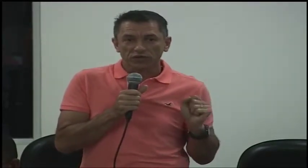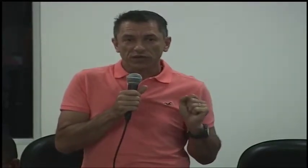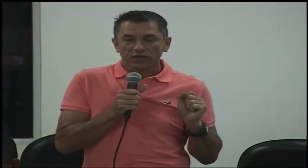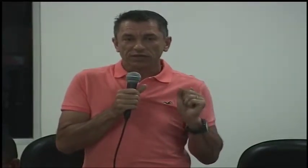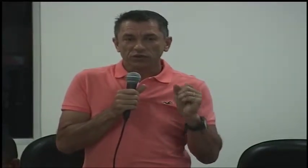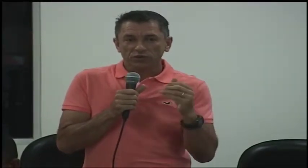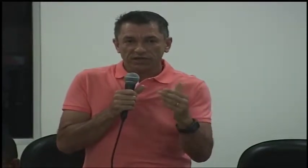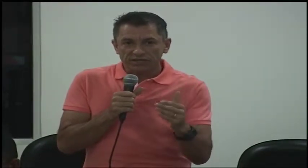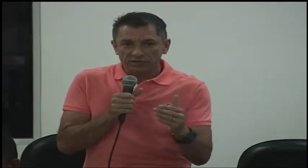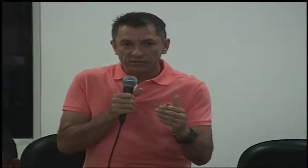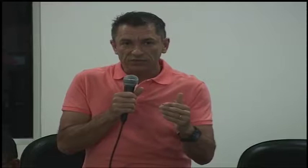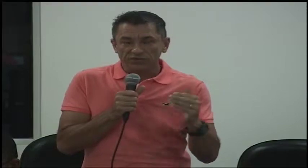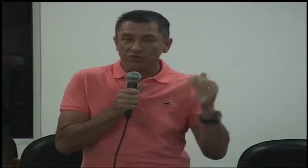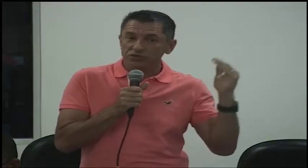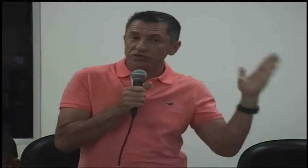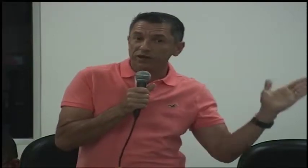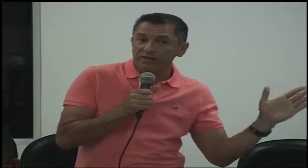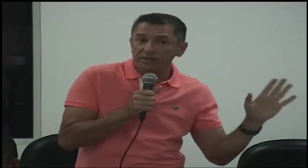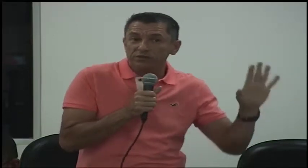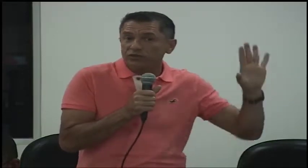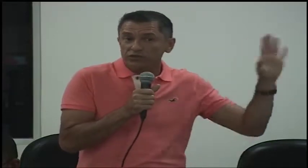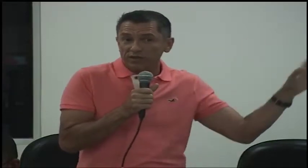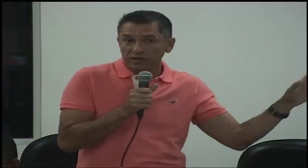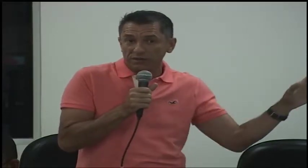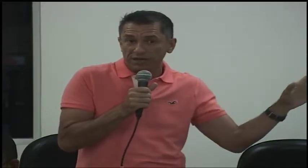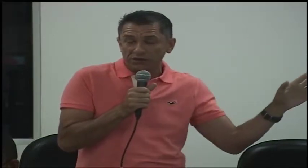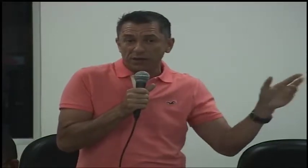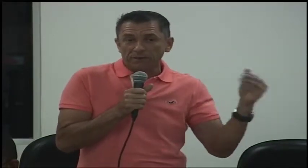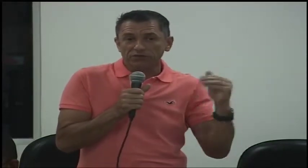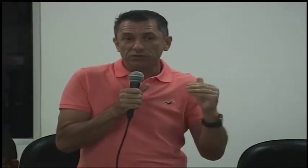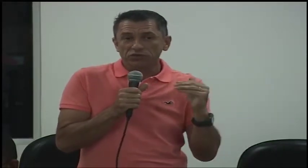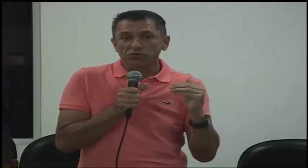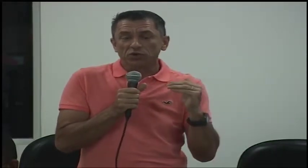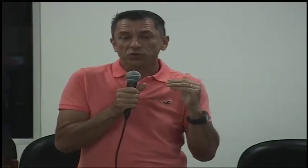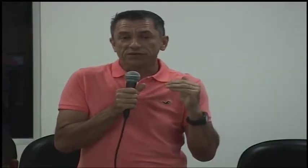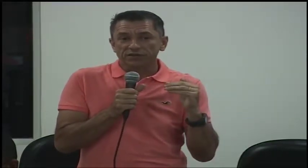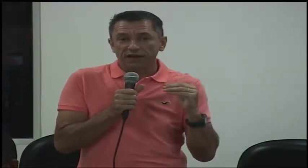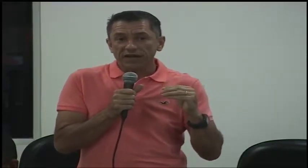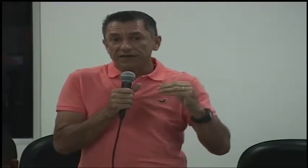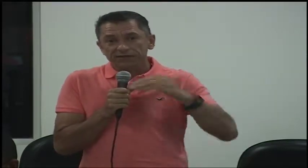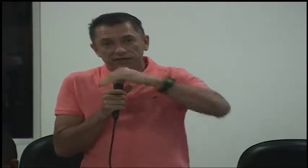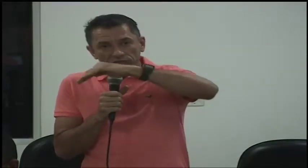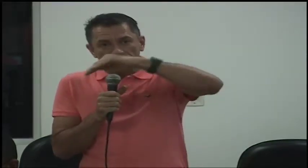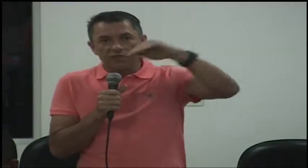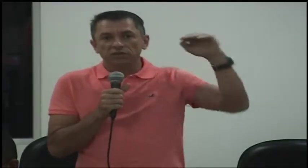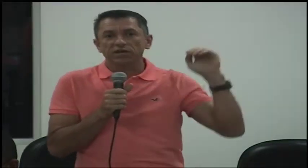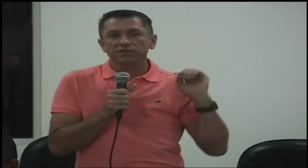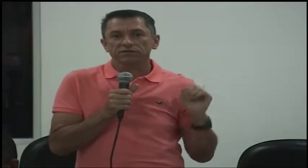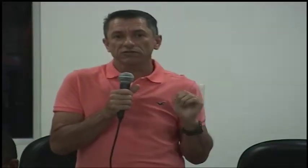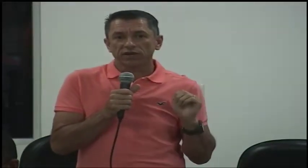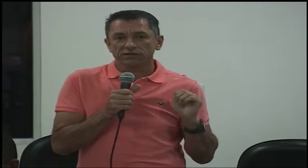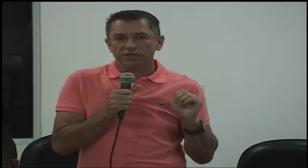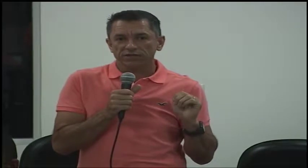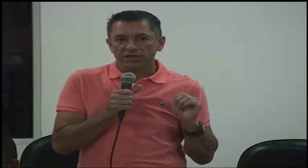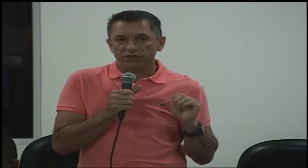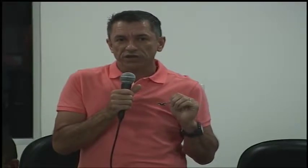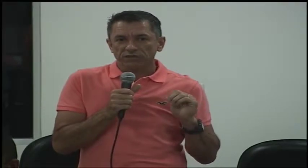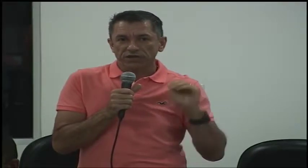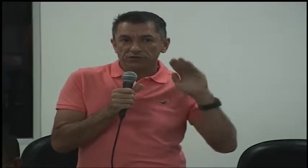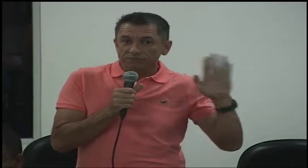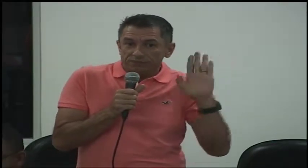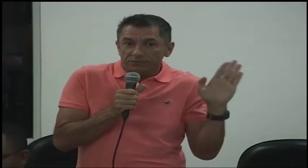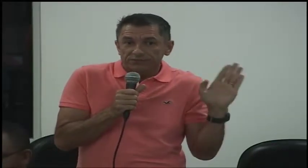fios. Então eu estou trazendo aqui para você, que não sei se foi atípico, se foi só naquele pedaço, mas vamos observar se eles vão fazer no resto da